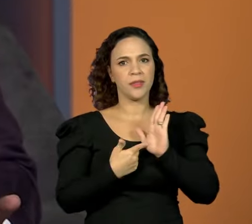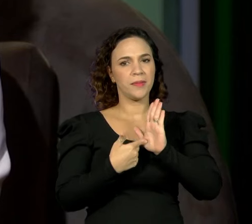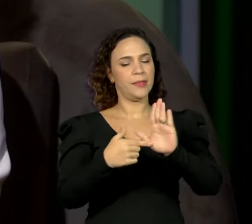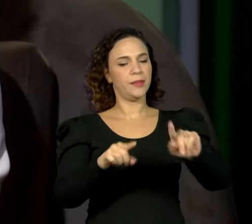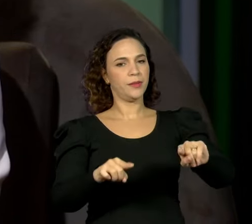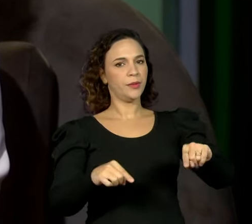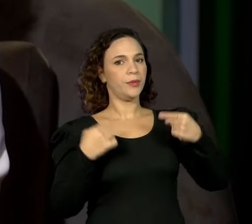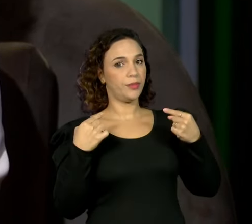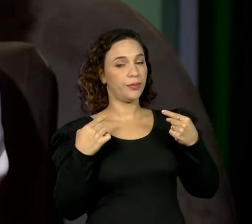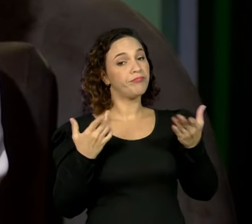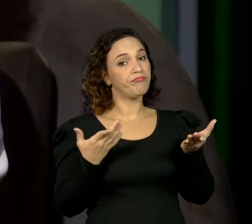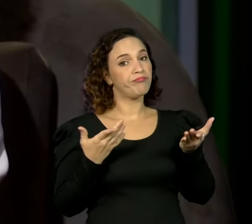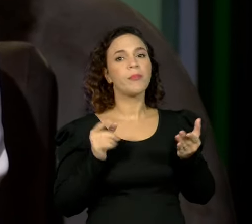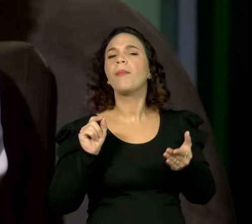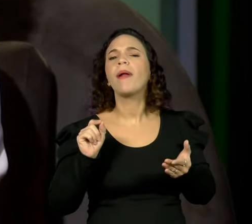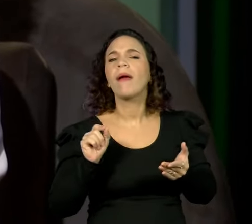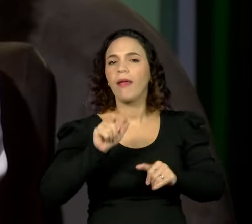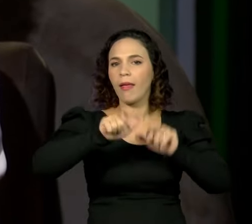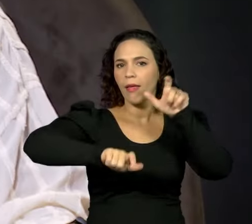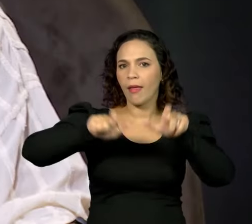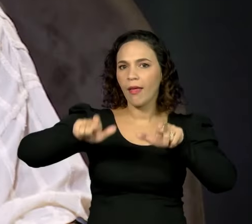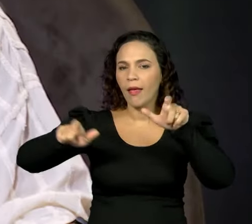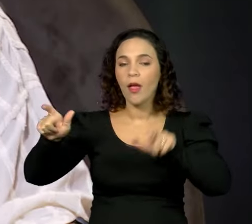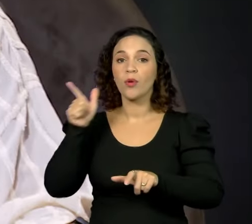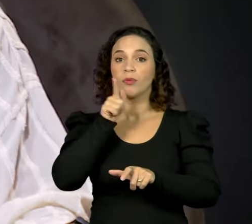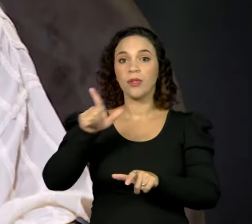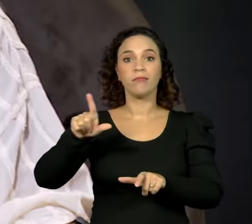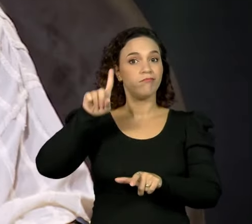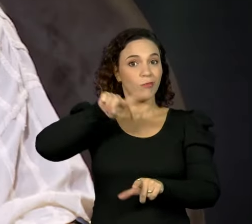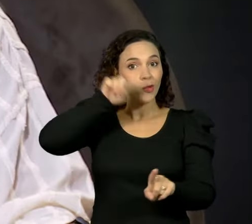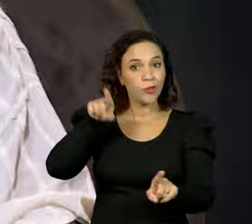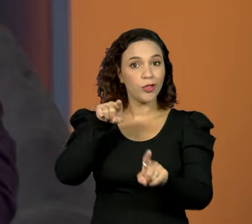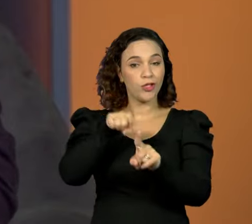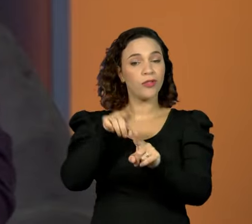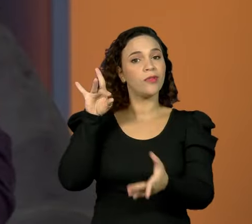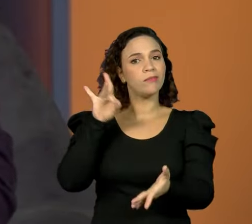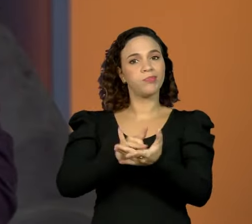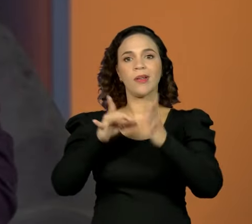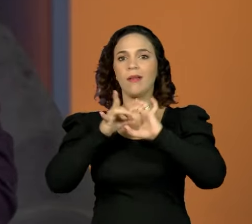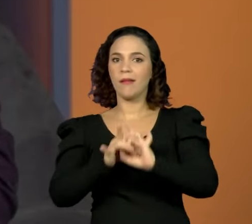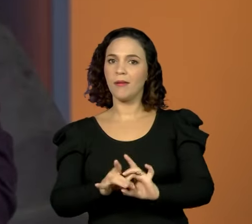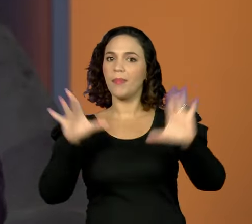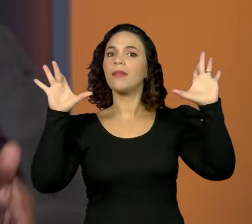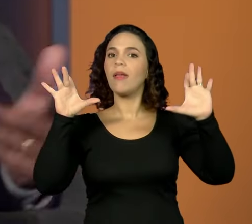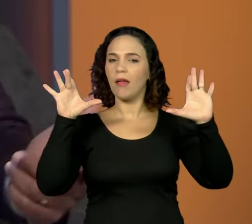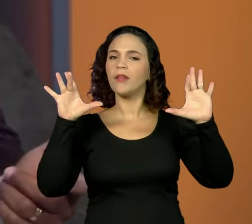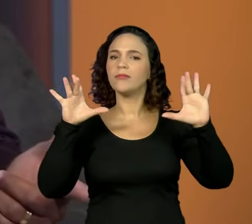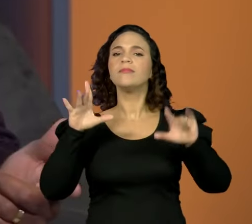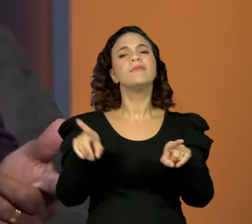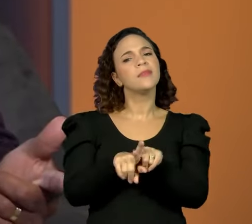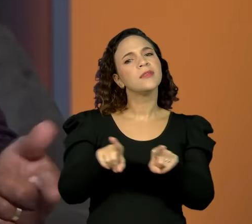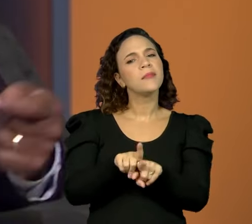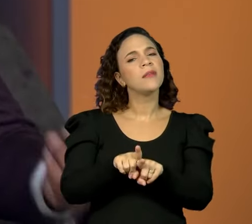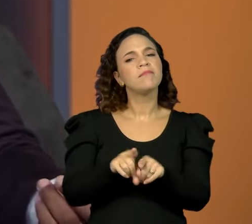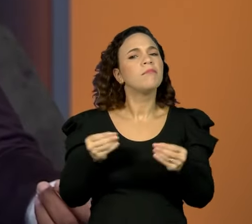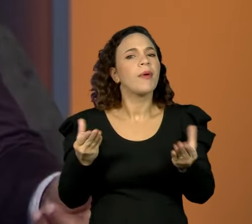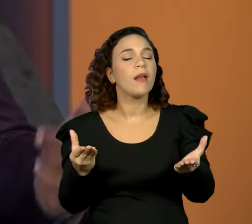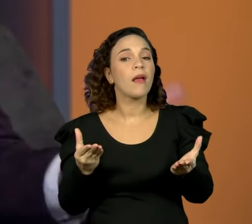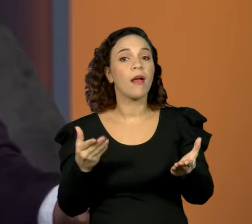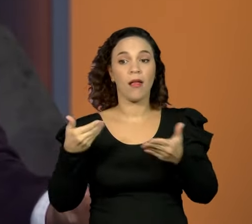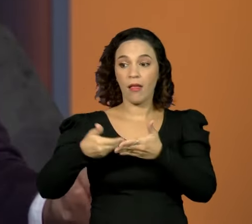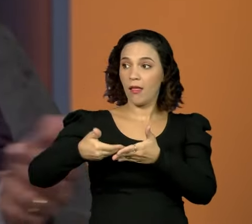desafiadora. Seja para que ela possa concluir o seu objetivo, que é uma liberdade plena e restrita, seja que ela possa, inclusive,